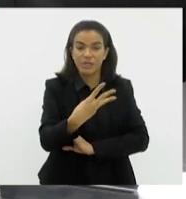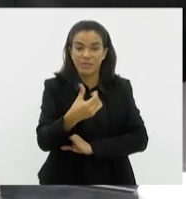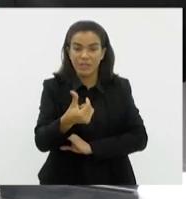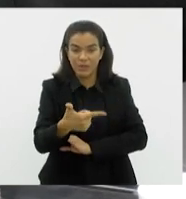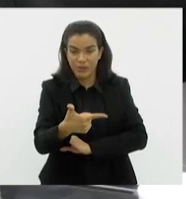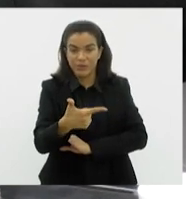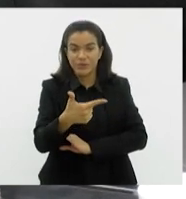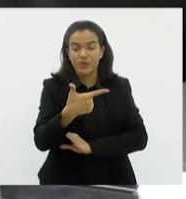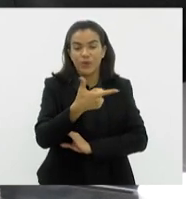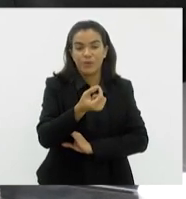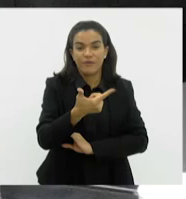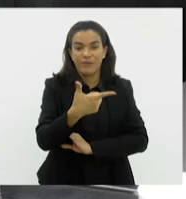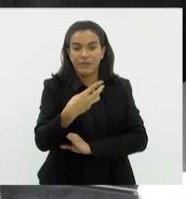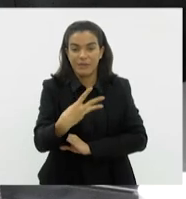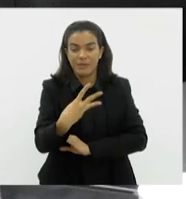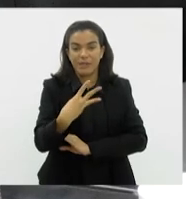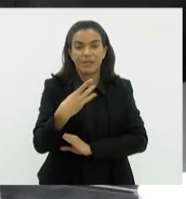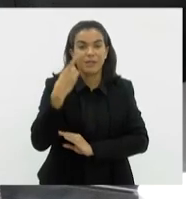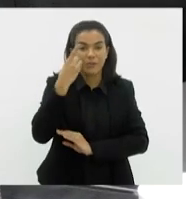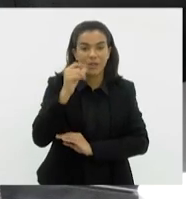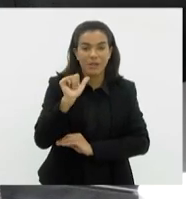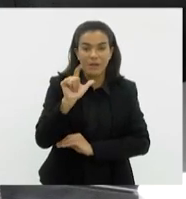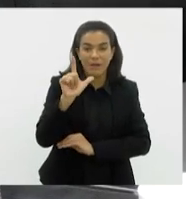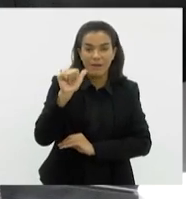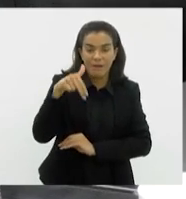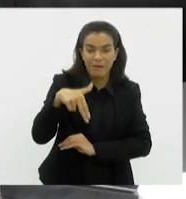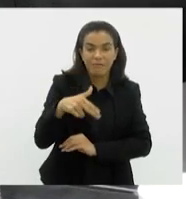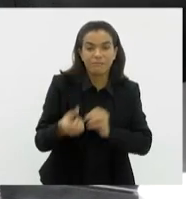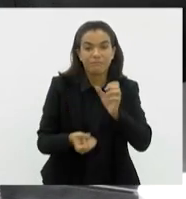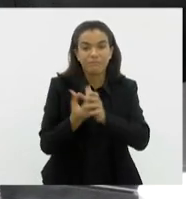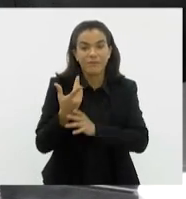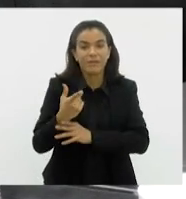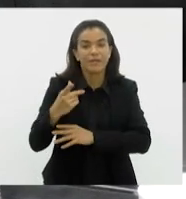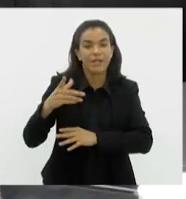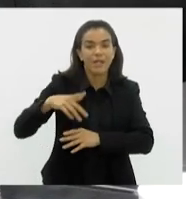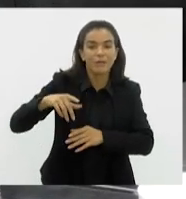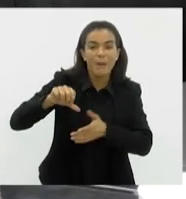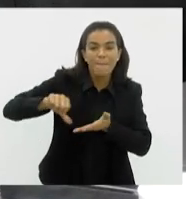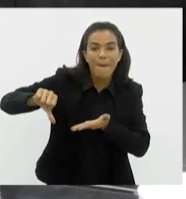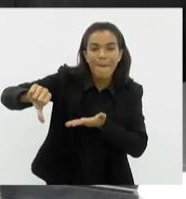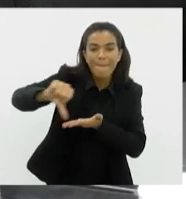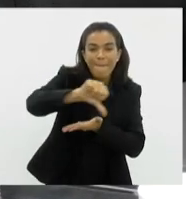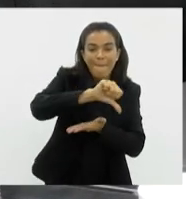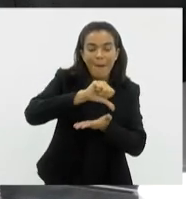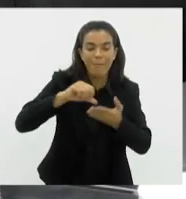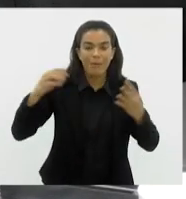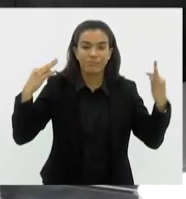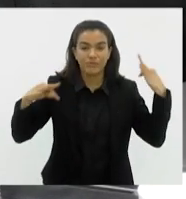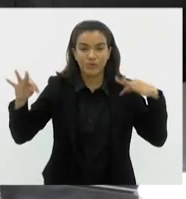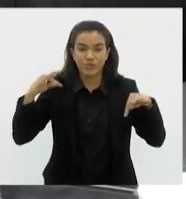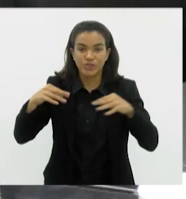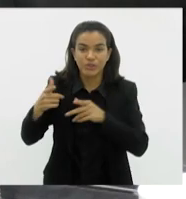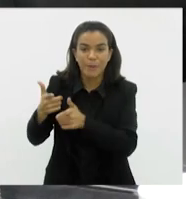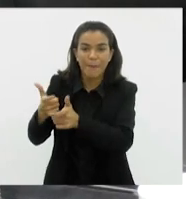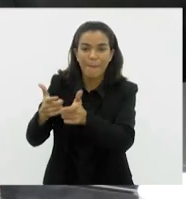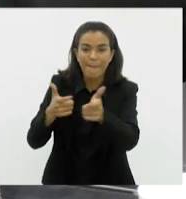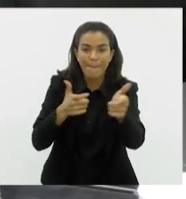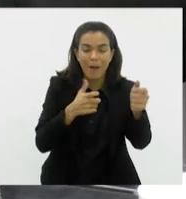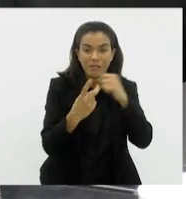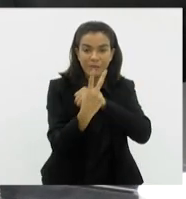de 23, de autoria do deputado Alan Lopes, que institui o circuito turístico do tiro desportivo e de defesa no âmbito do Estado do Rio de